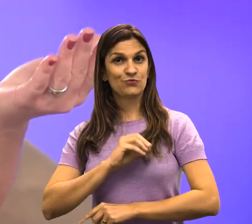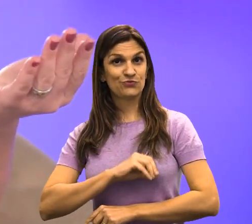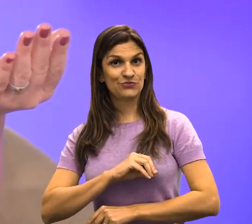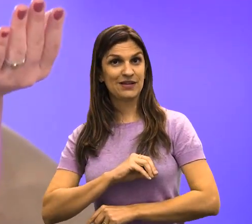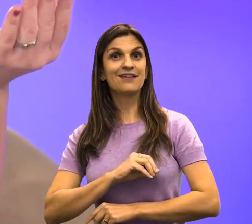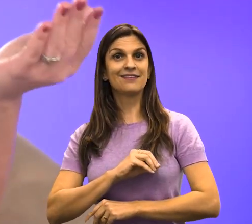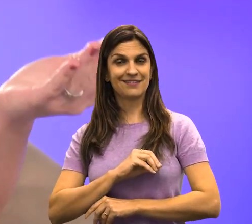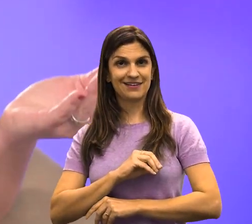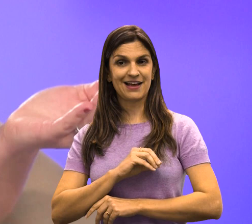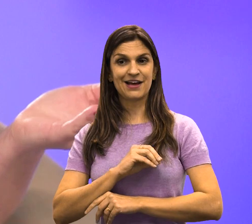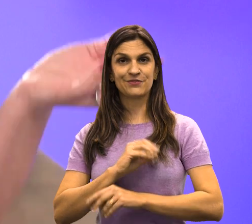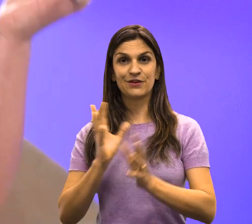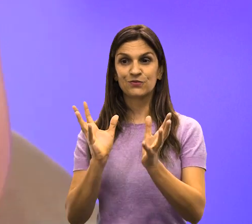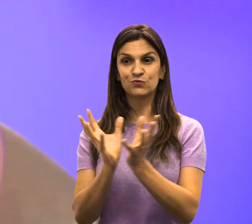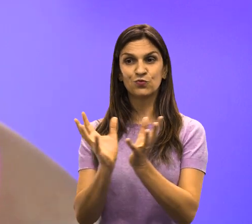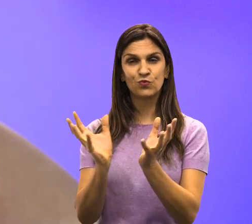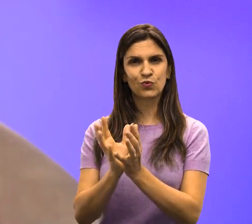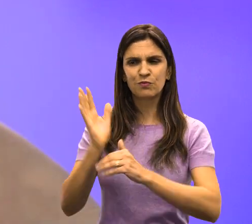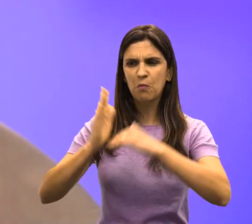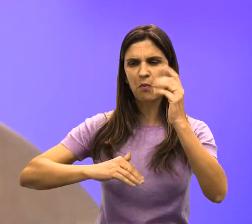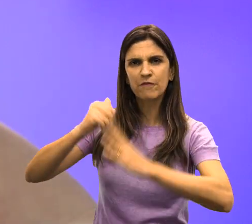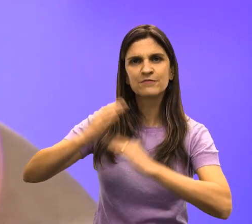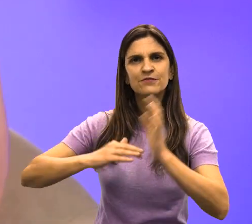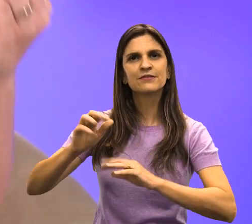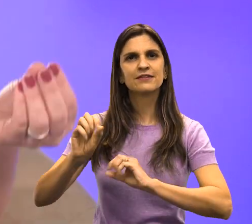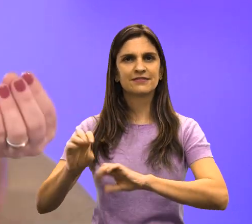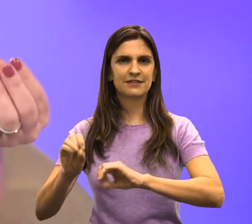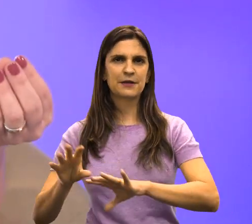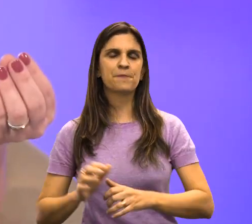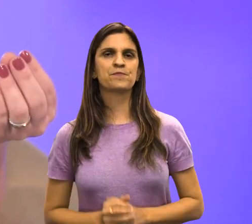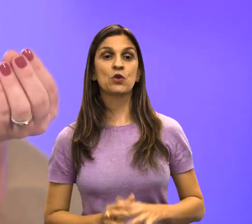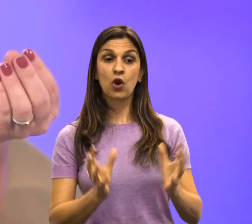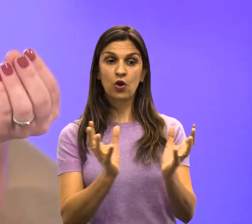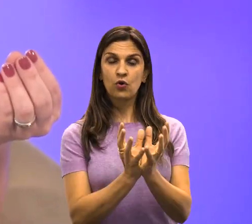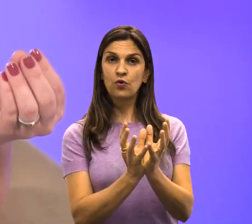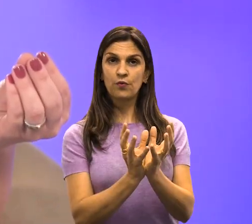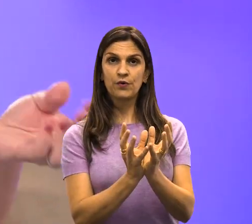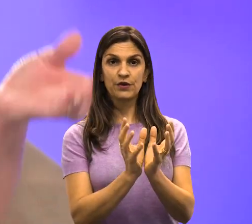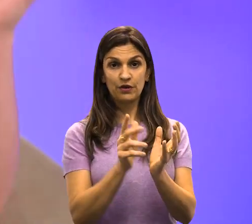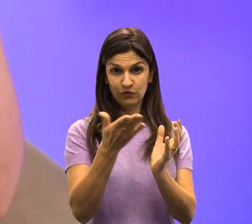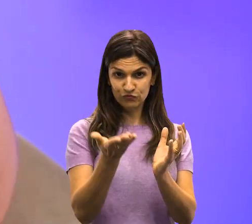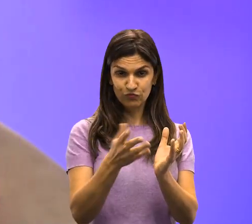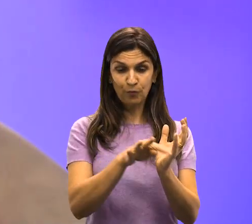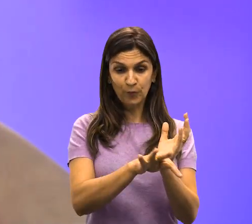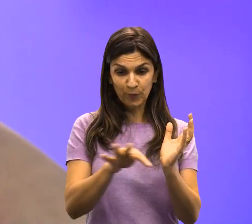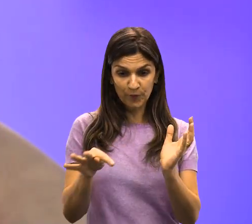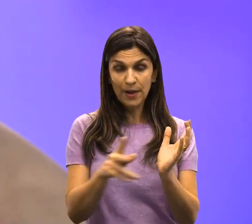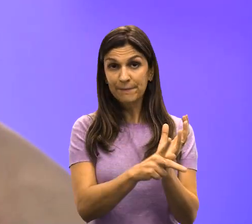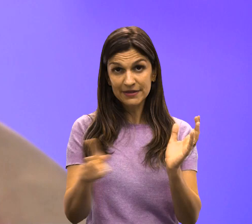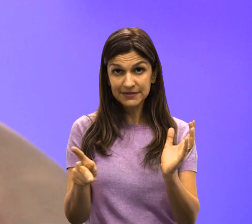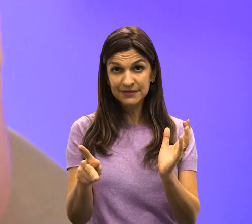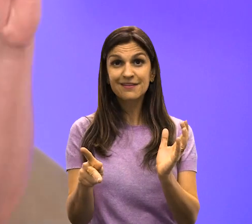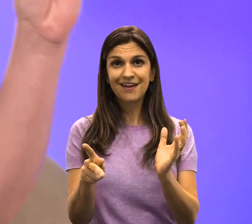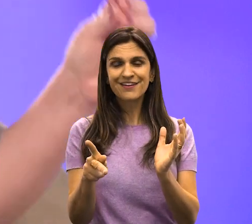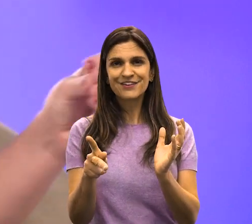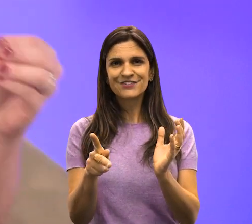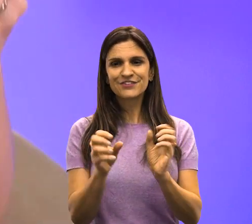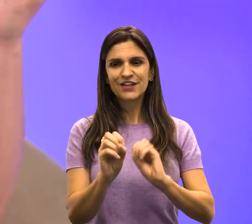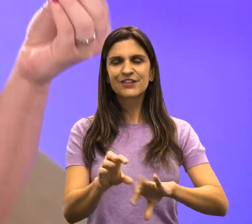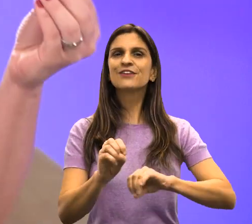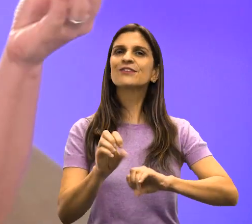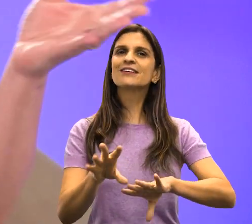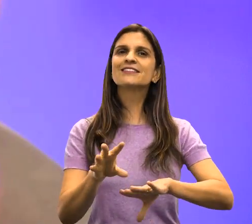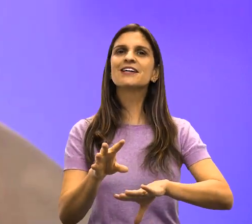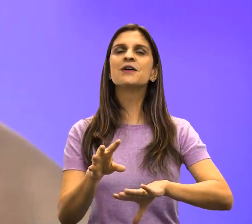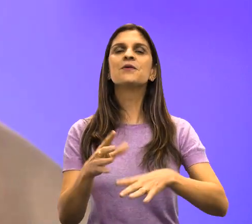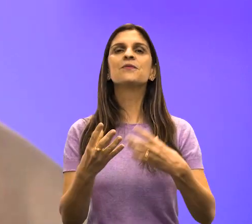profissionais da educação como um todo, né? Você, como presidente da Comissão de Educação na Casa de Leis, também abraçou essa causa. Qual que é a